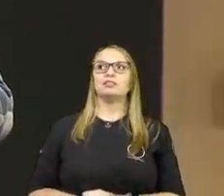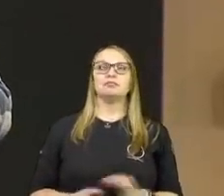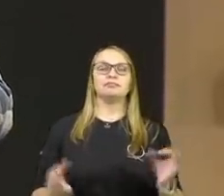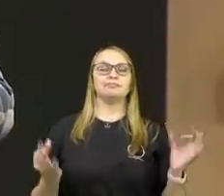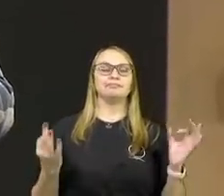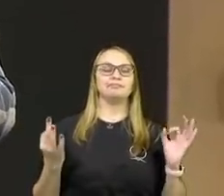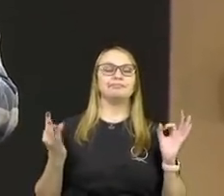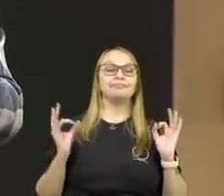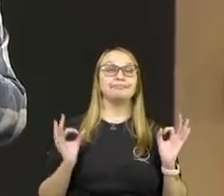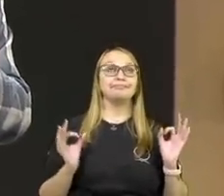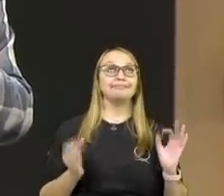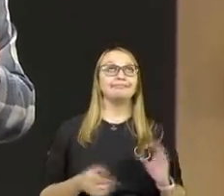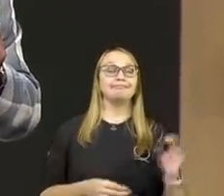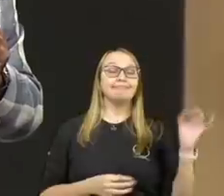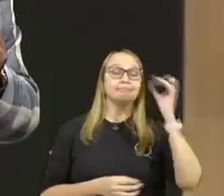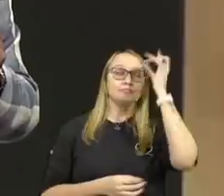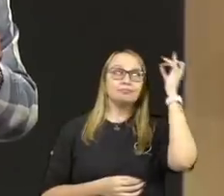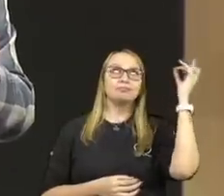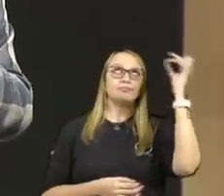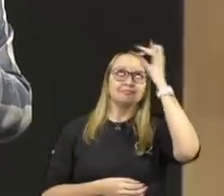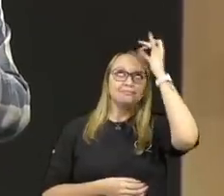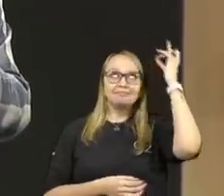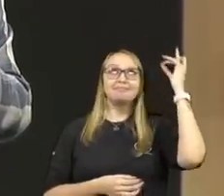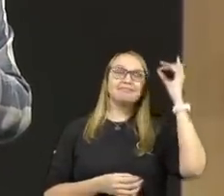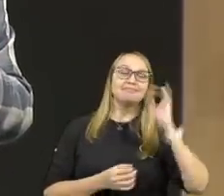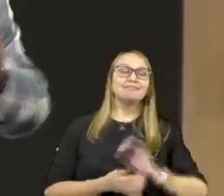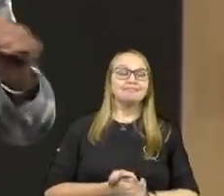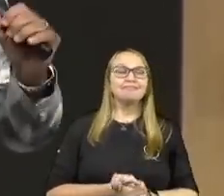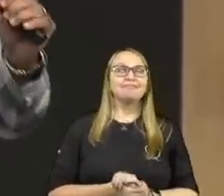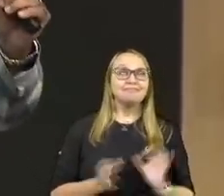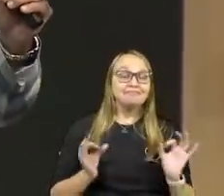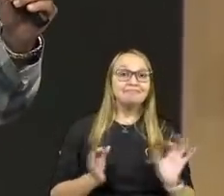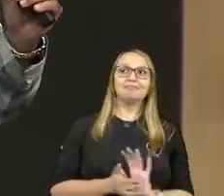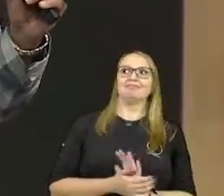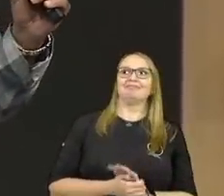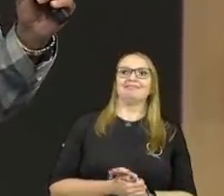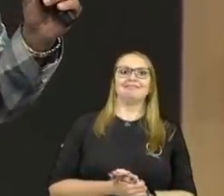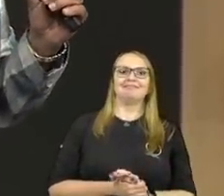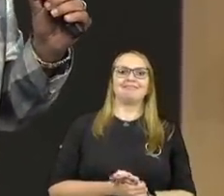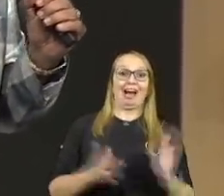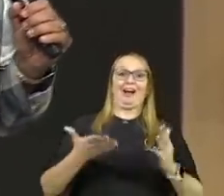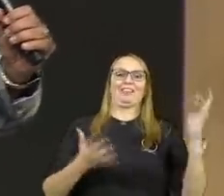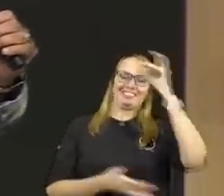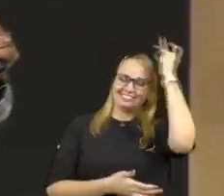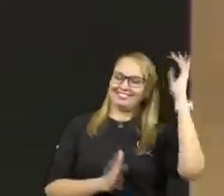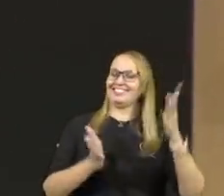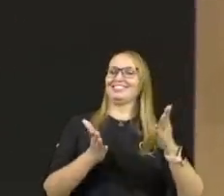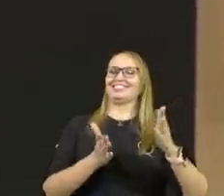Meditação, você é santo, você é santo, você é santo. Agora eu sou santo.